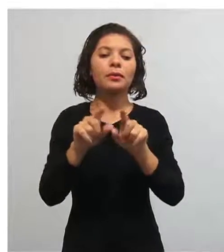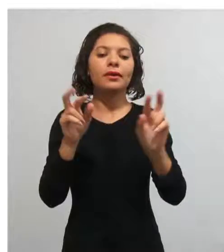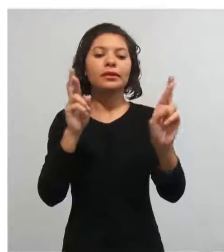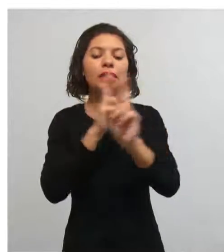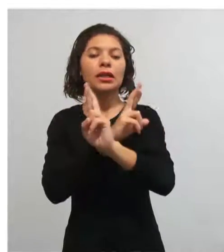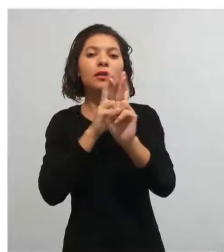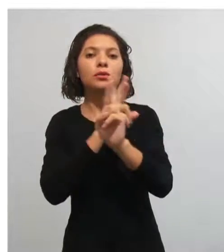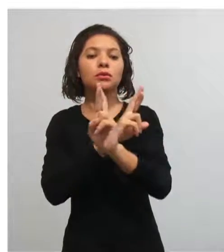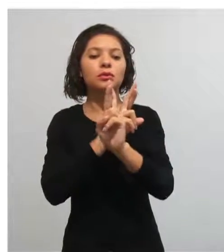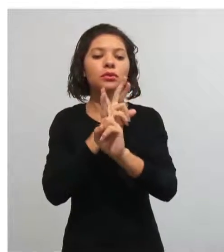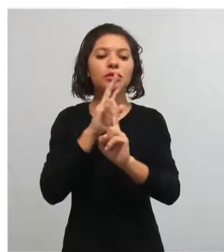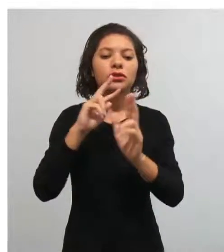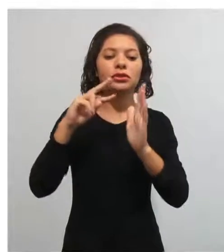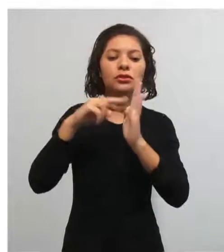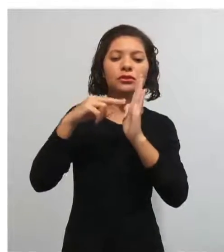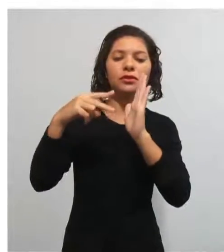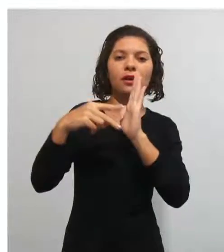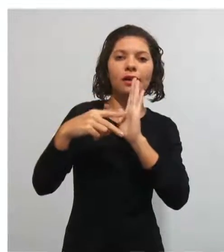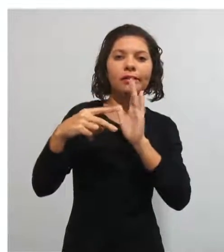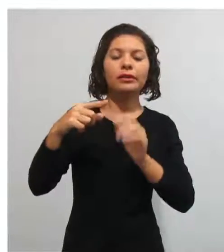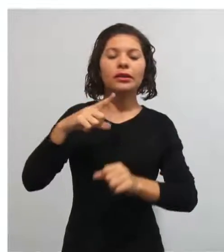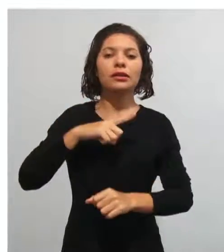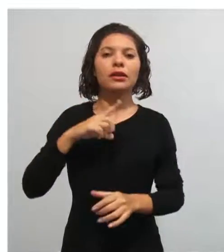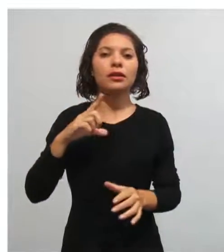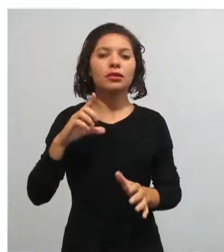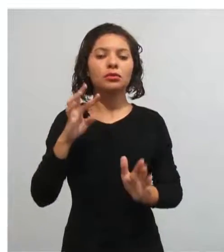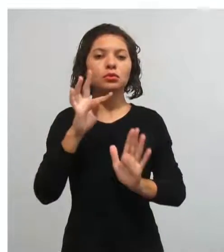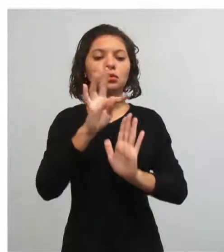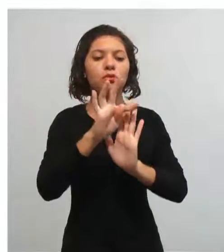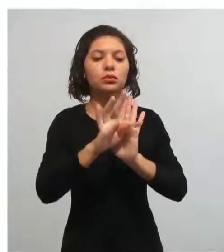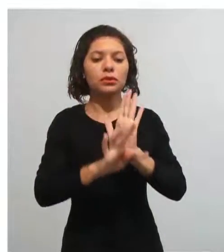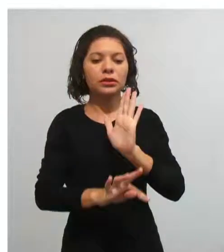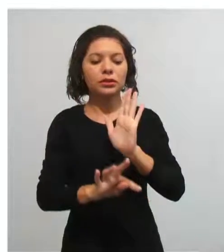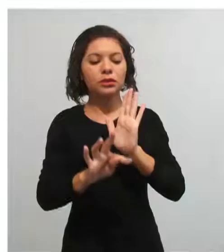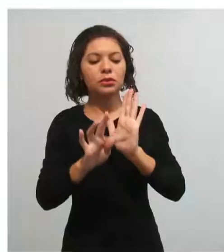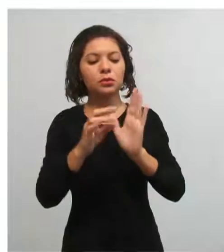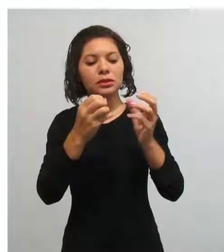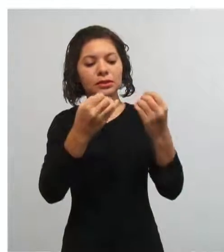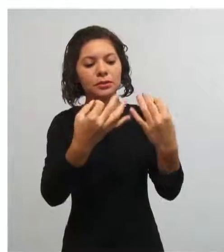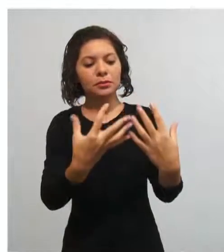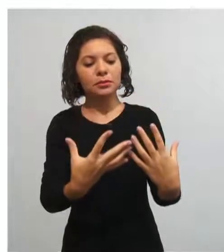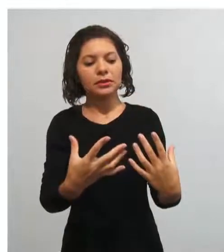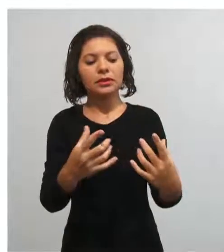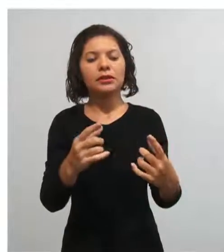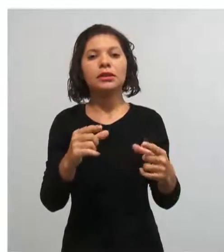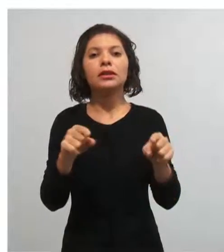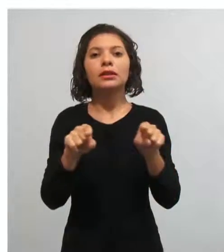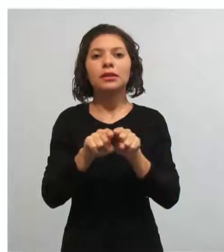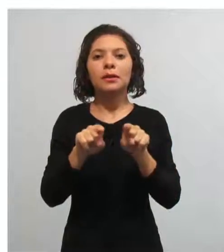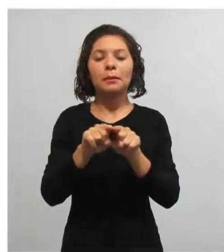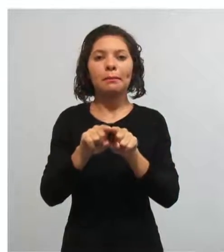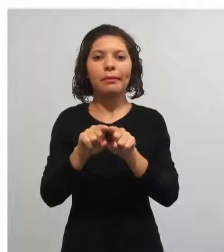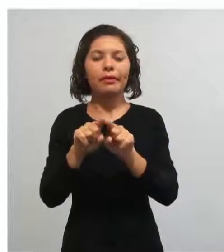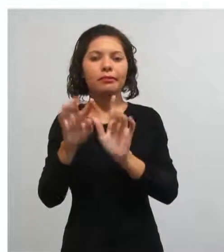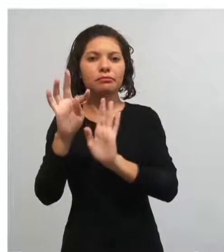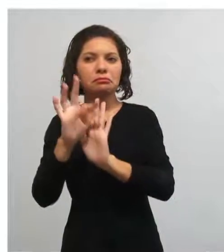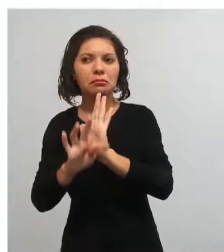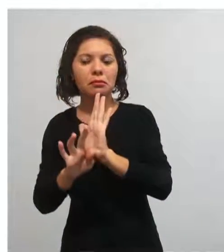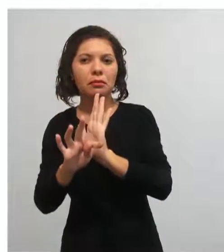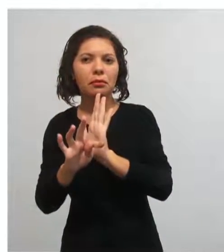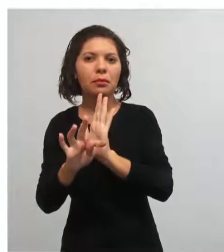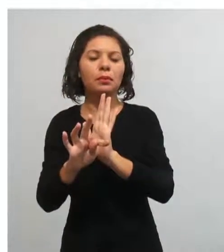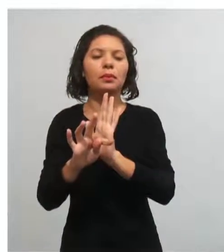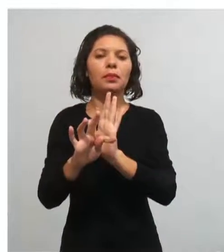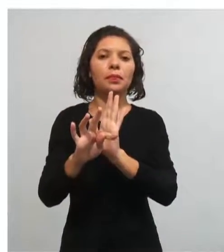de sentidos que se estabelecem entre o que o texto diz e o que ele não diz, né? Aquilo que está